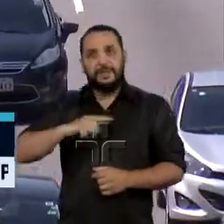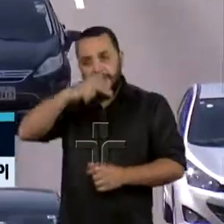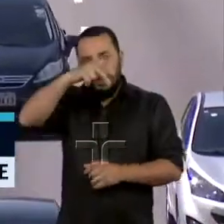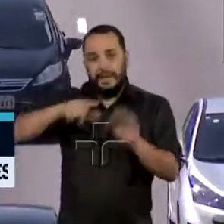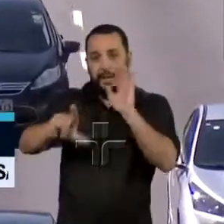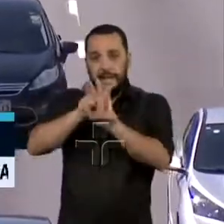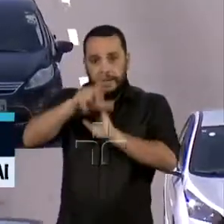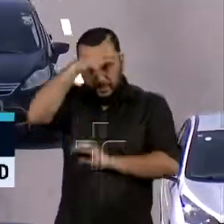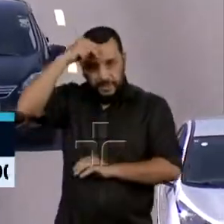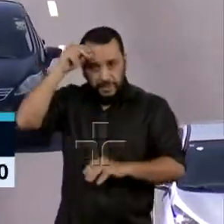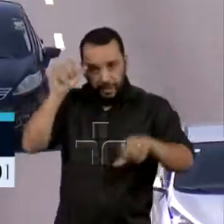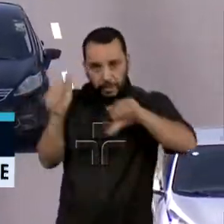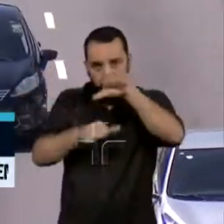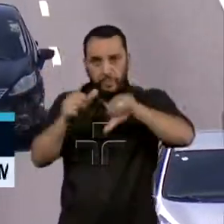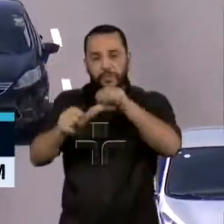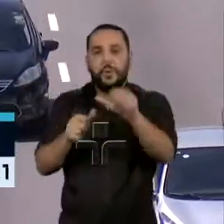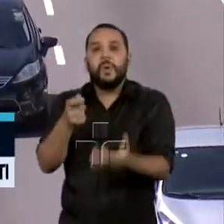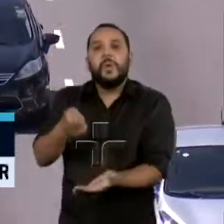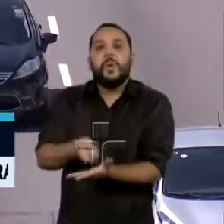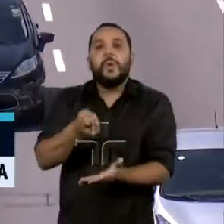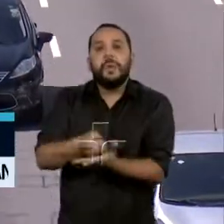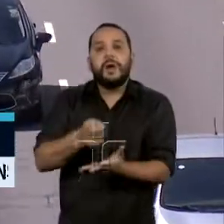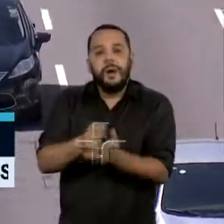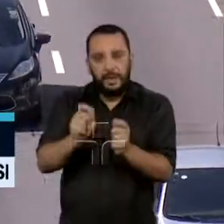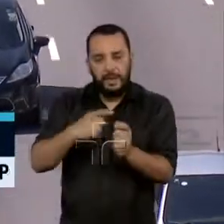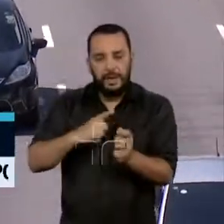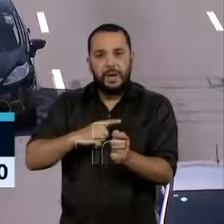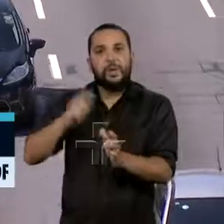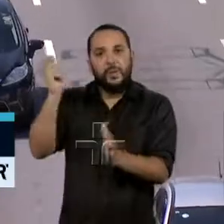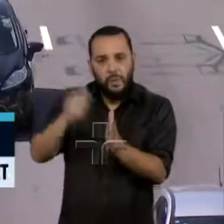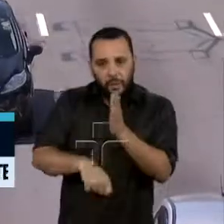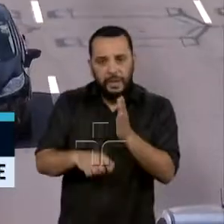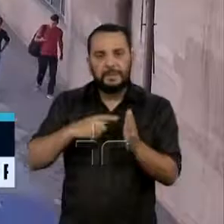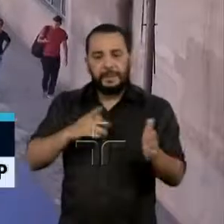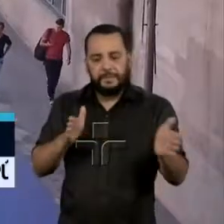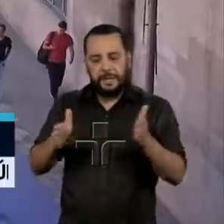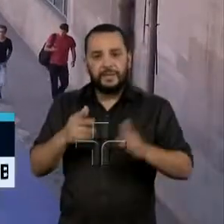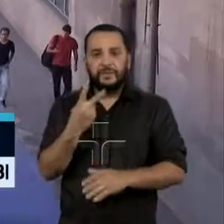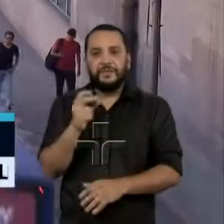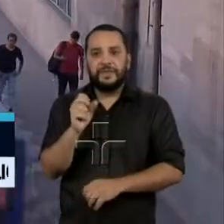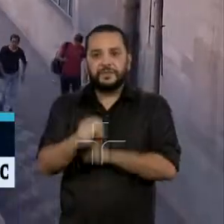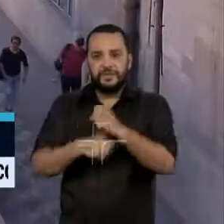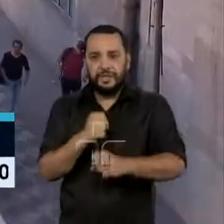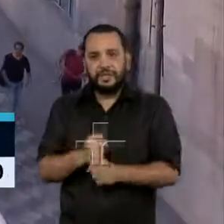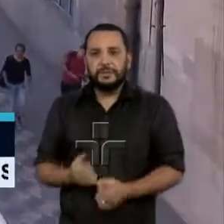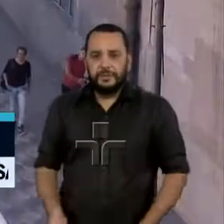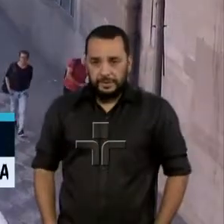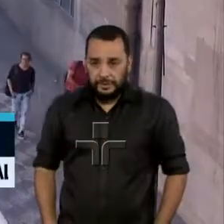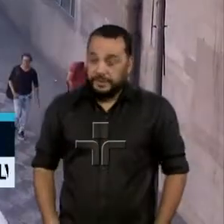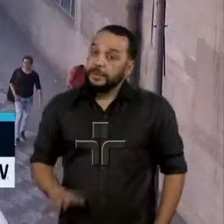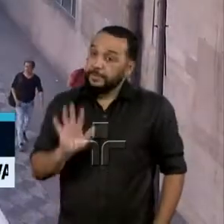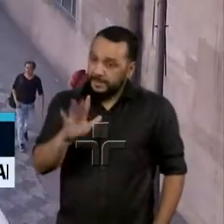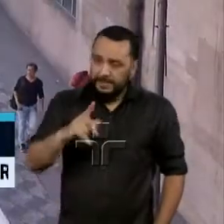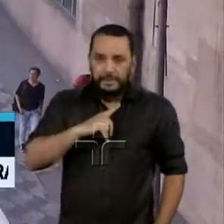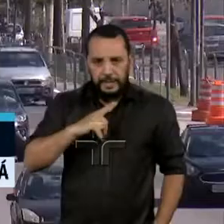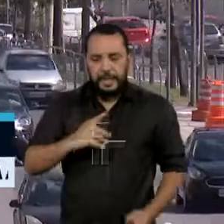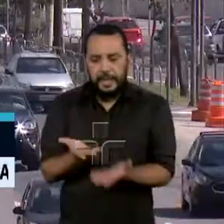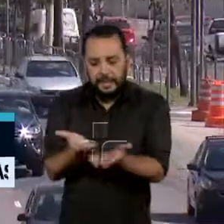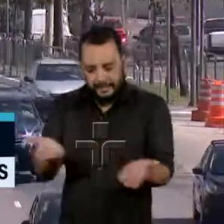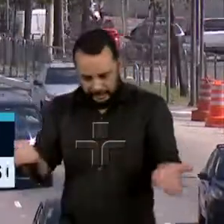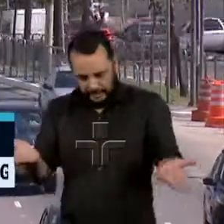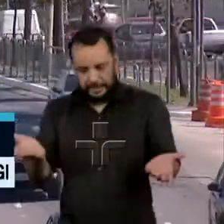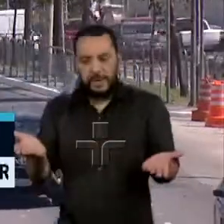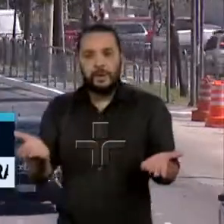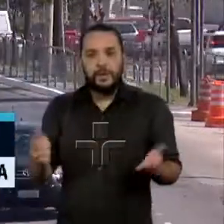que estabeleceu a obrigatoriedade de os contratos terem duração de 20 anos. No meio do caminho, entre a realização da licitação e